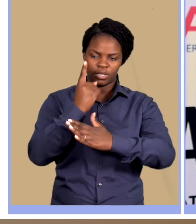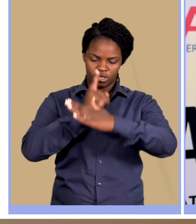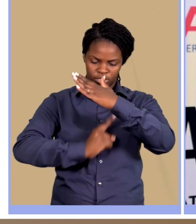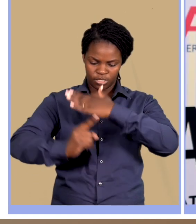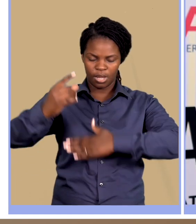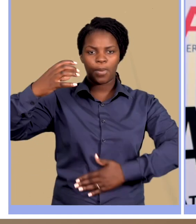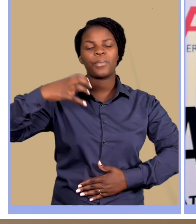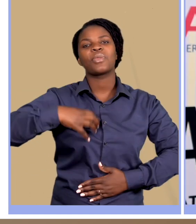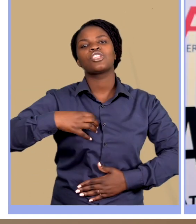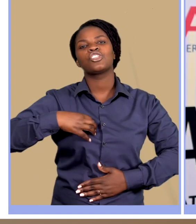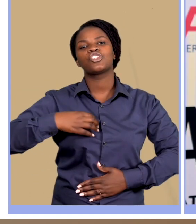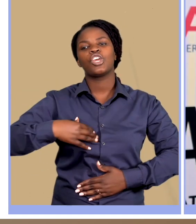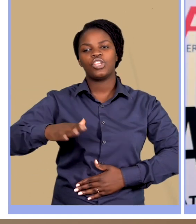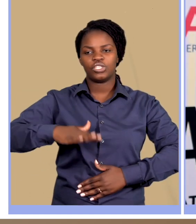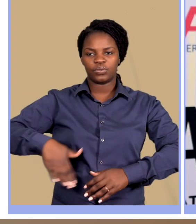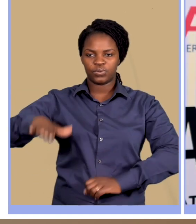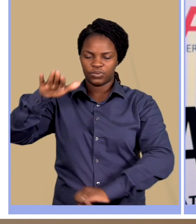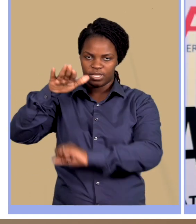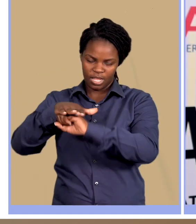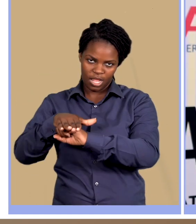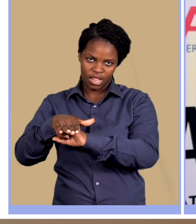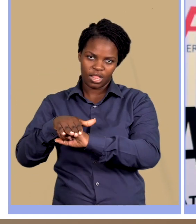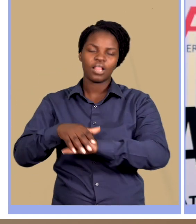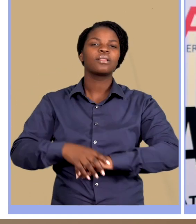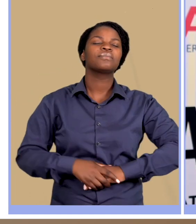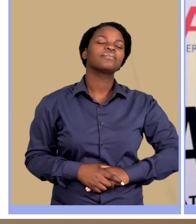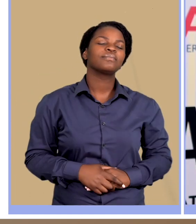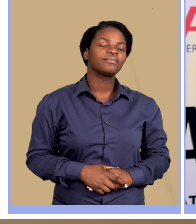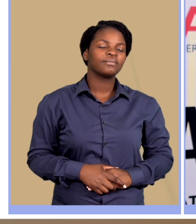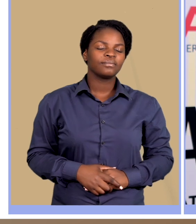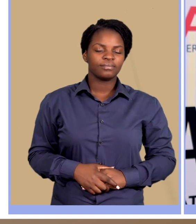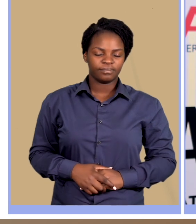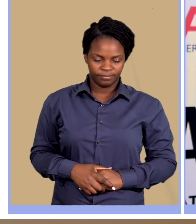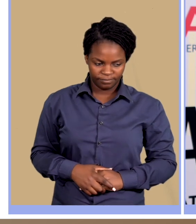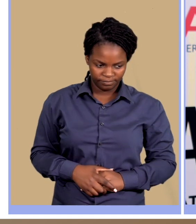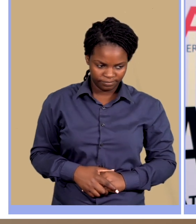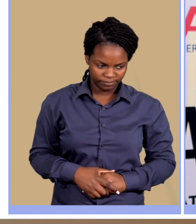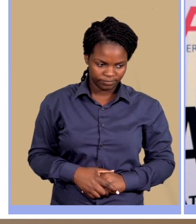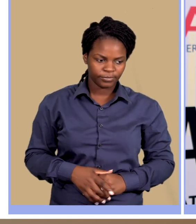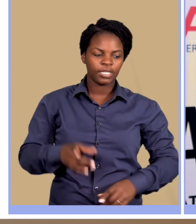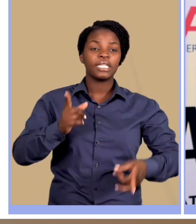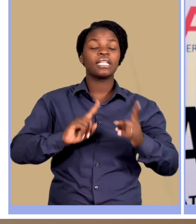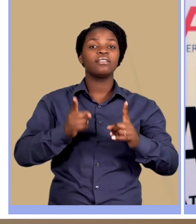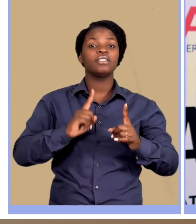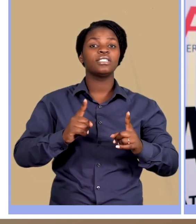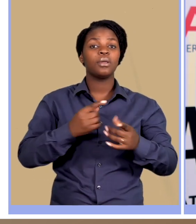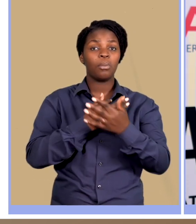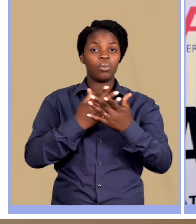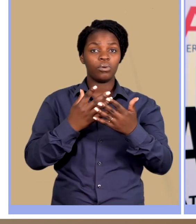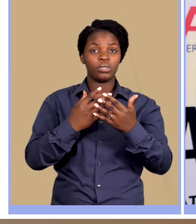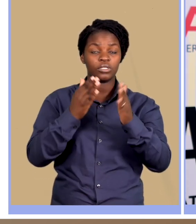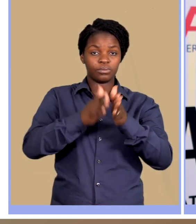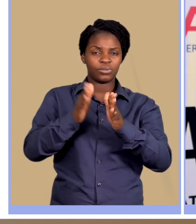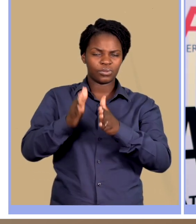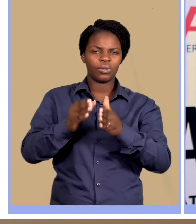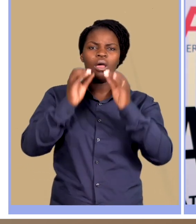calhar, muitas pessoas das informações que passam na televisão, lá nas zonas rurais, não têm acesso